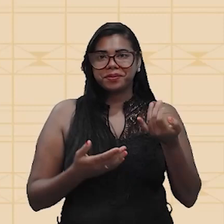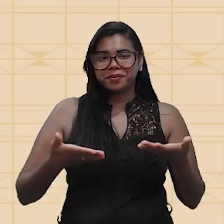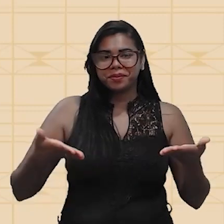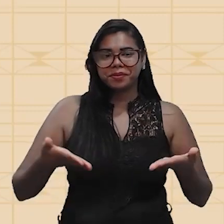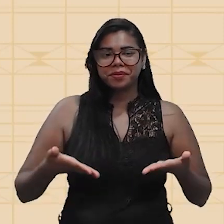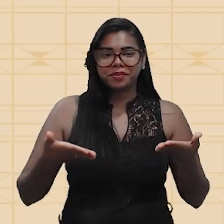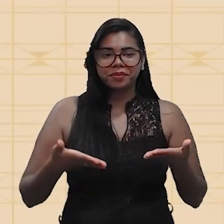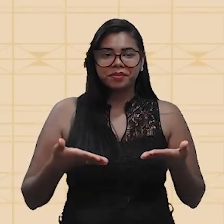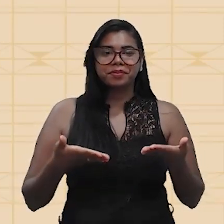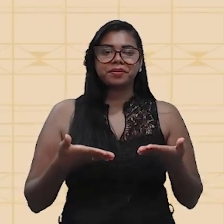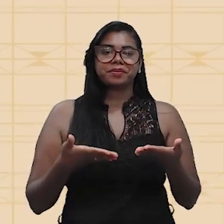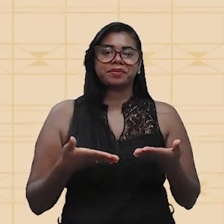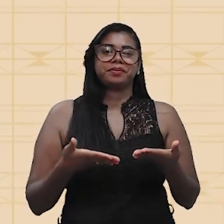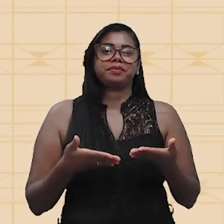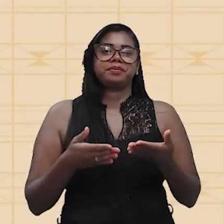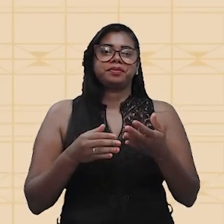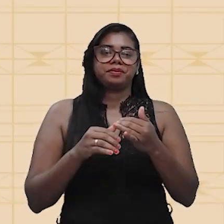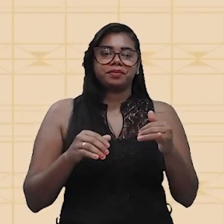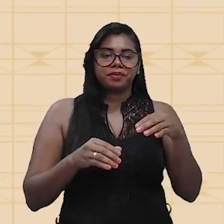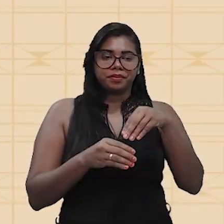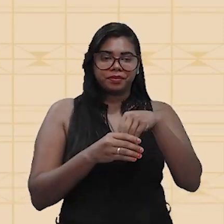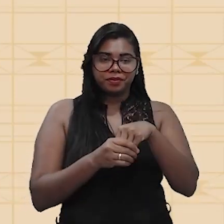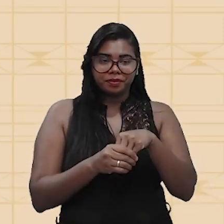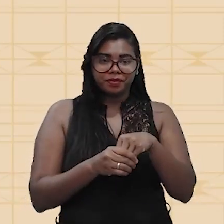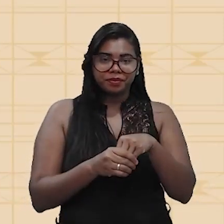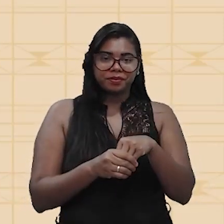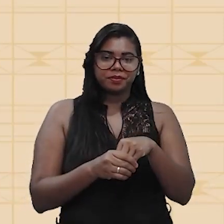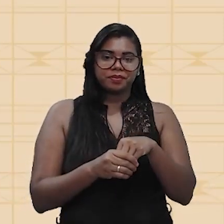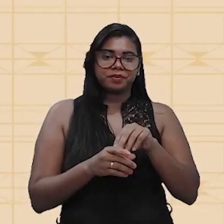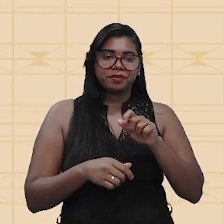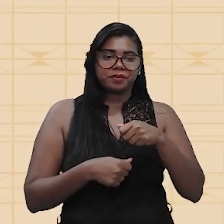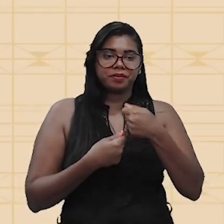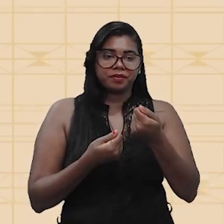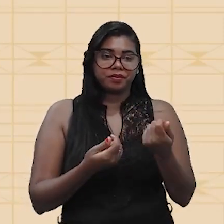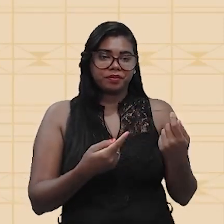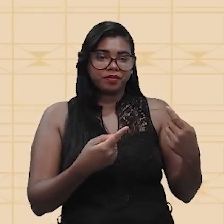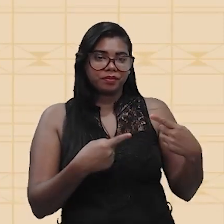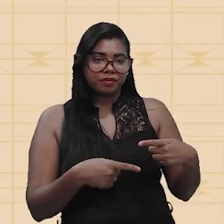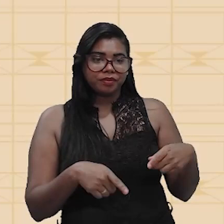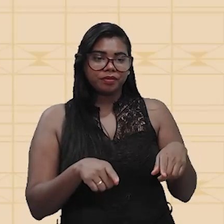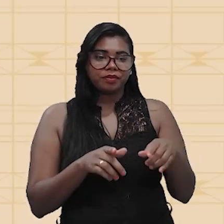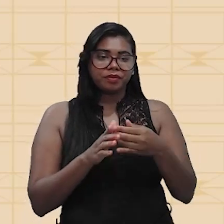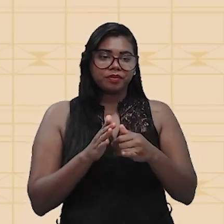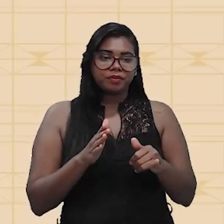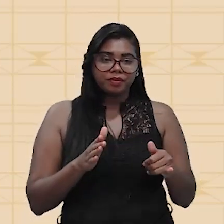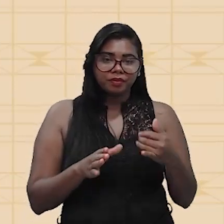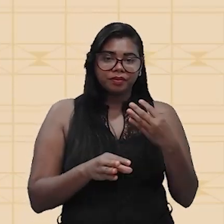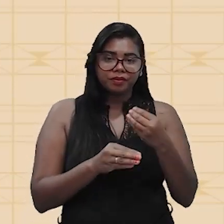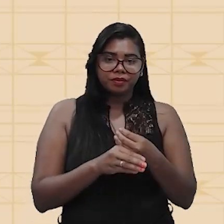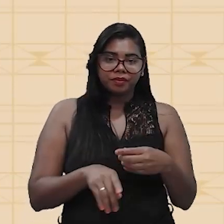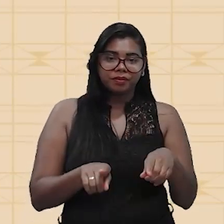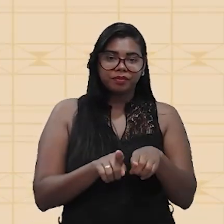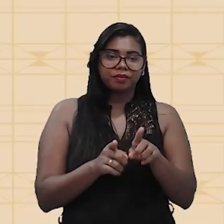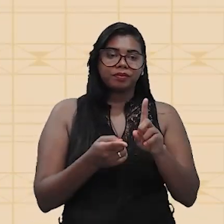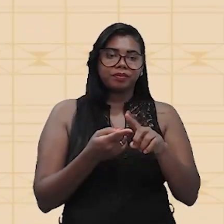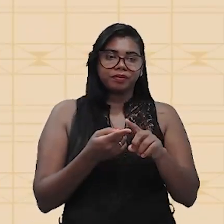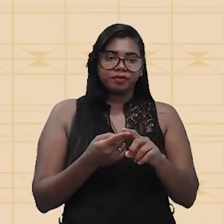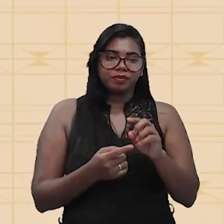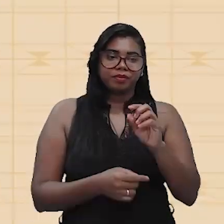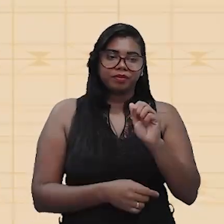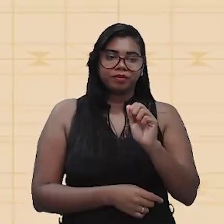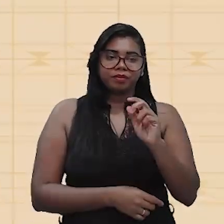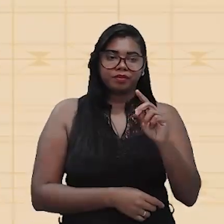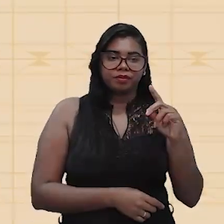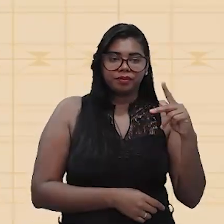interna, juntamente com a força contra-eletromotriz, elas estão aplicando a resistência a uma DDP. Então, dessa forma, o que